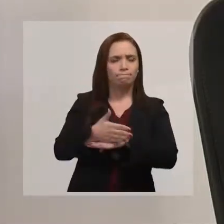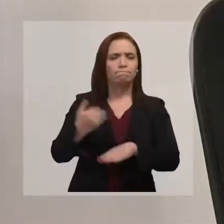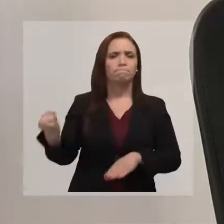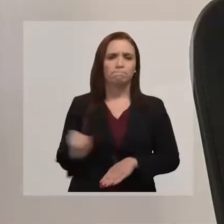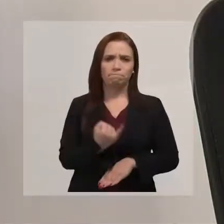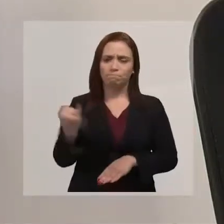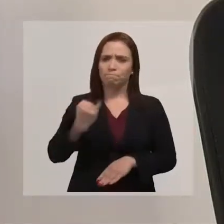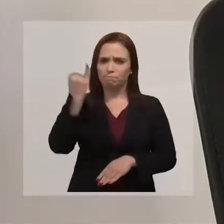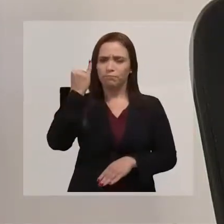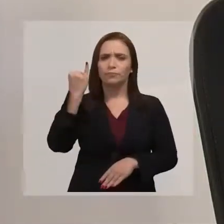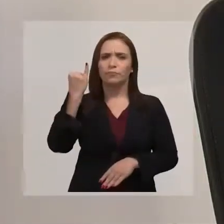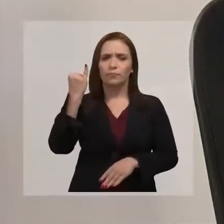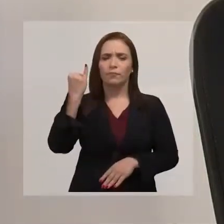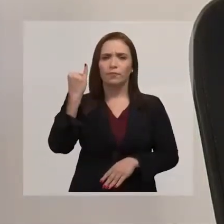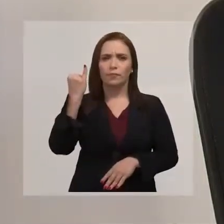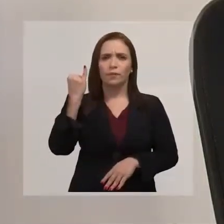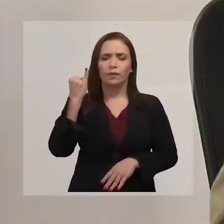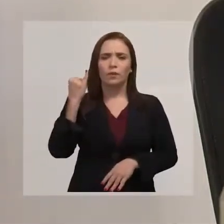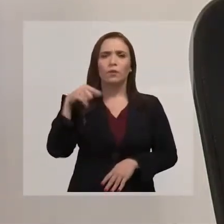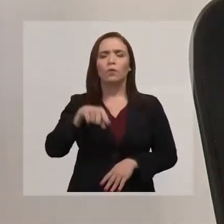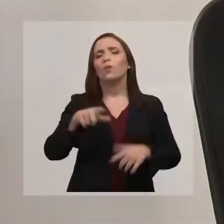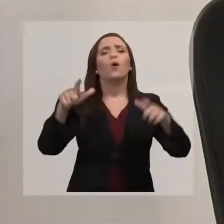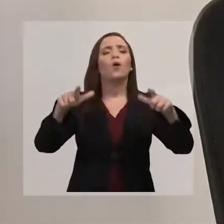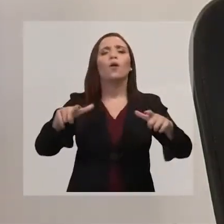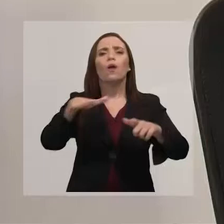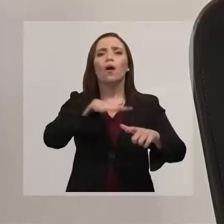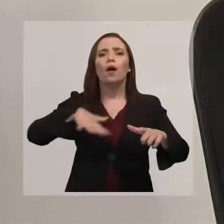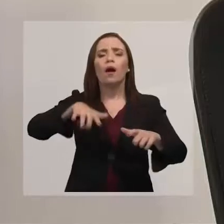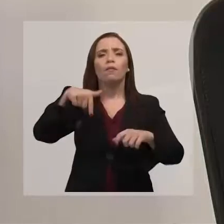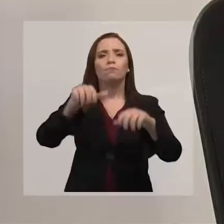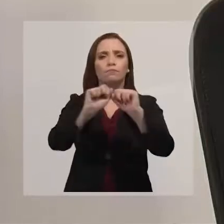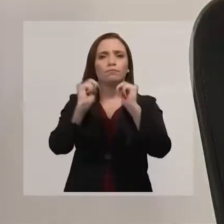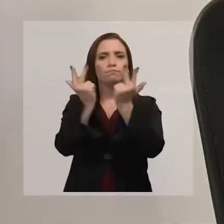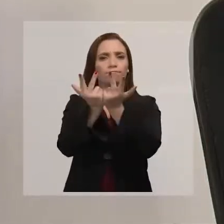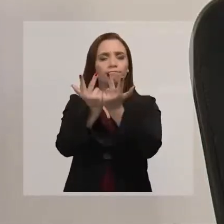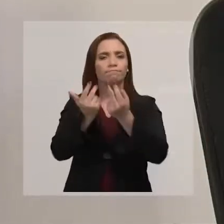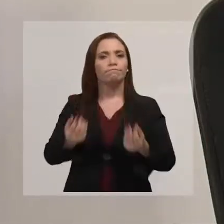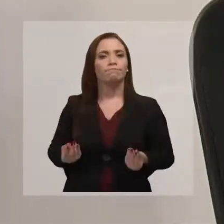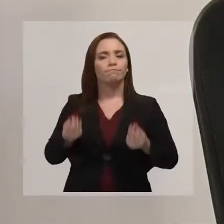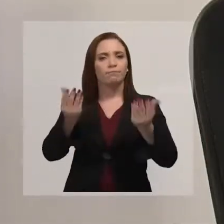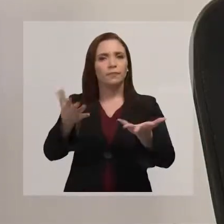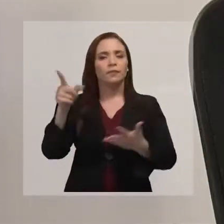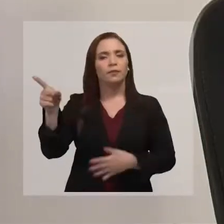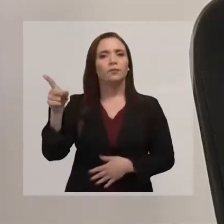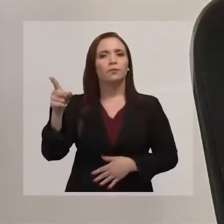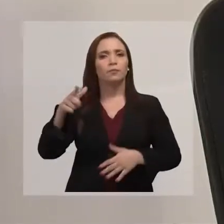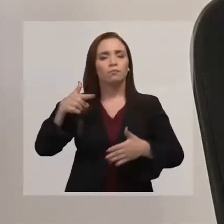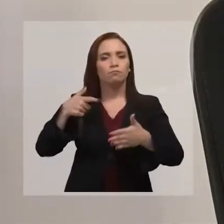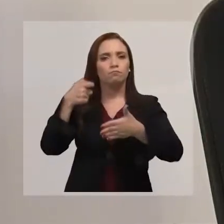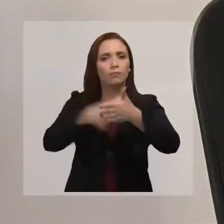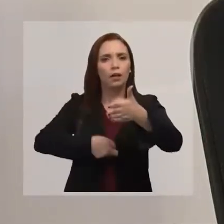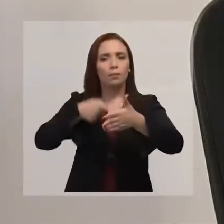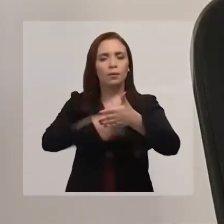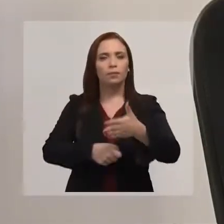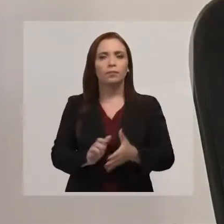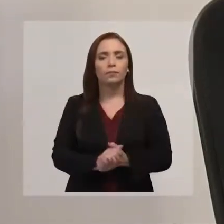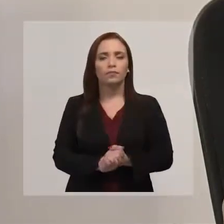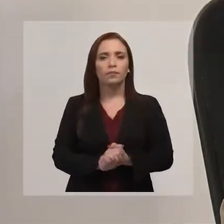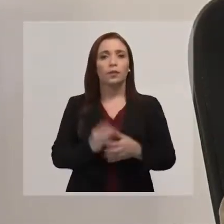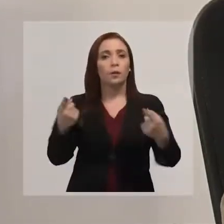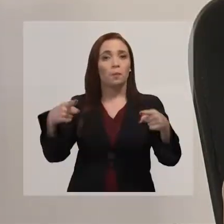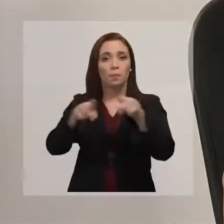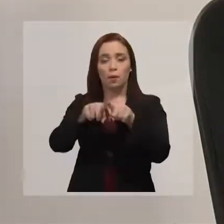muito efetiva, né, a partir do espaço que a Câmara proporciona, pois por seu poder legislativo,